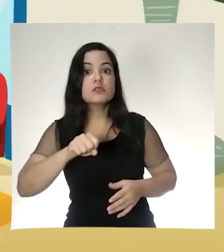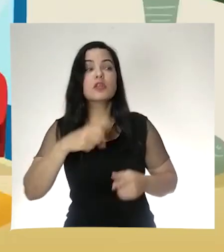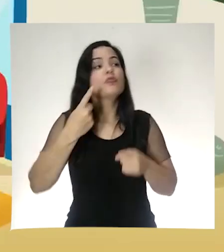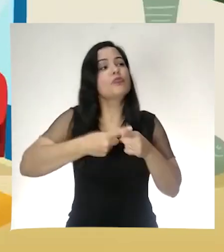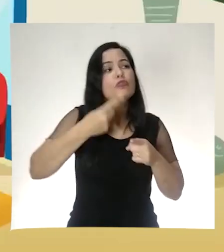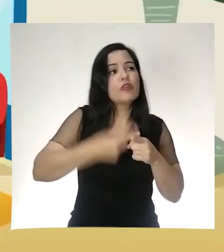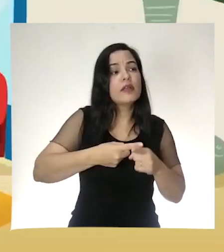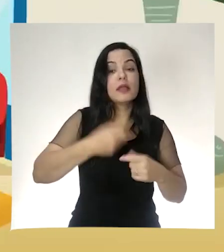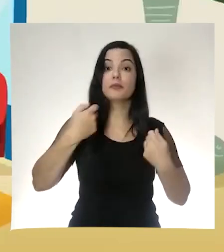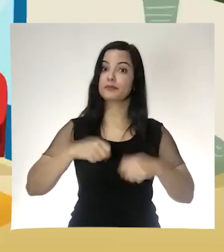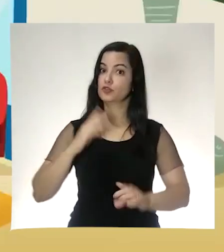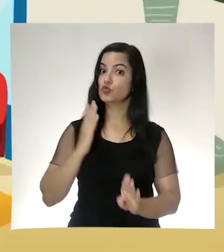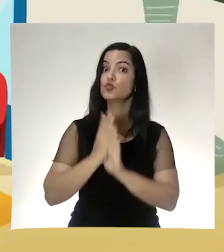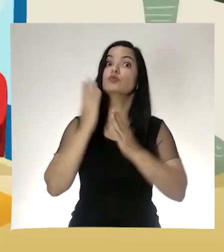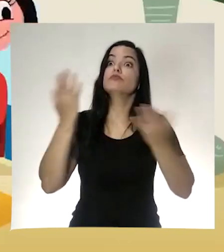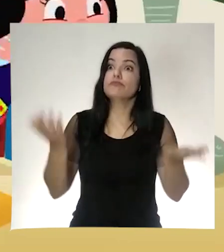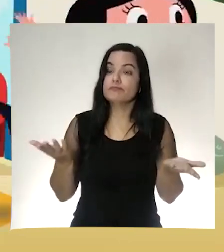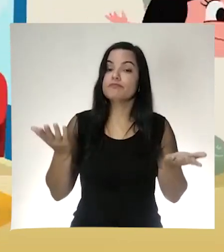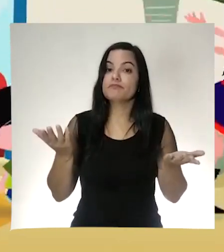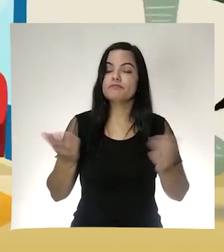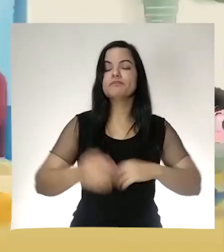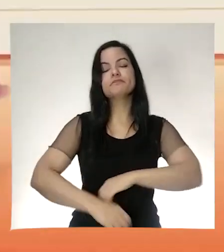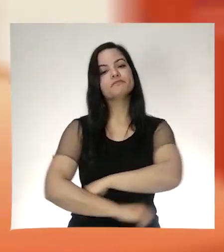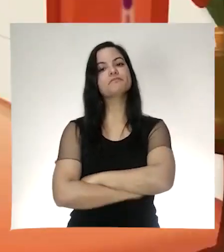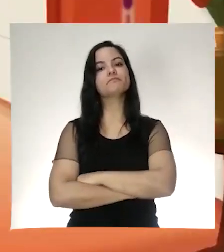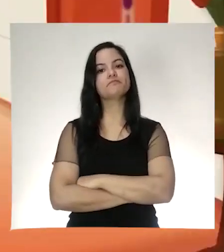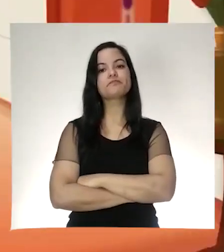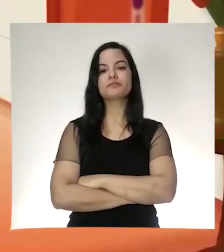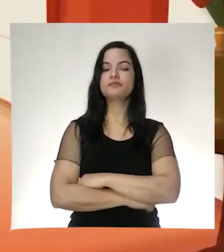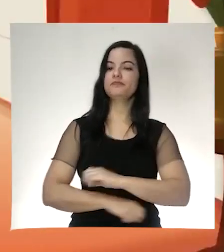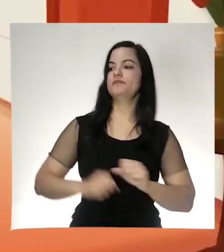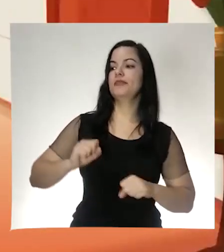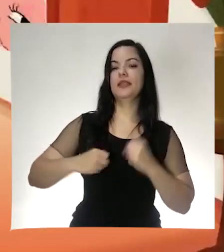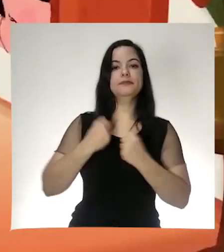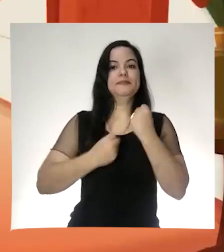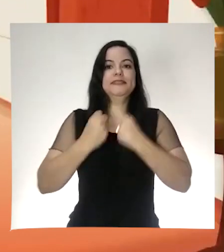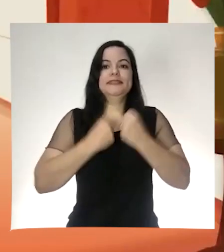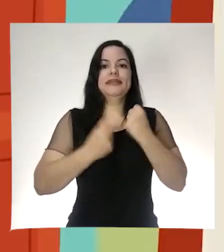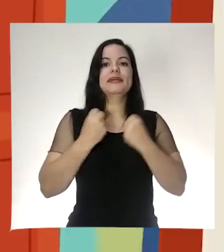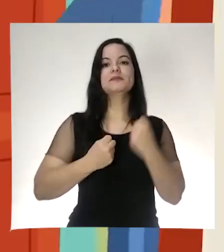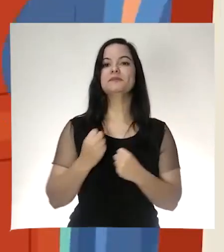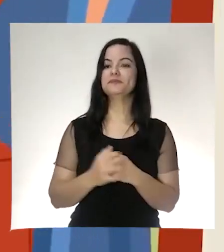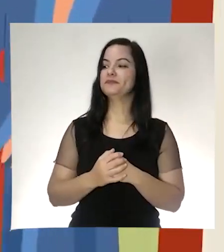Precisamos descobrir por quê.